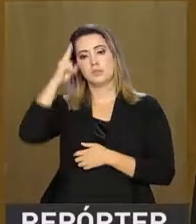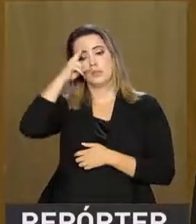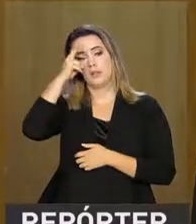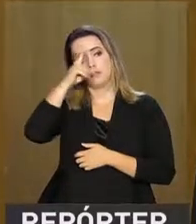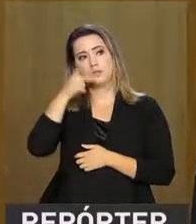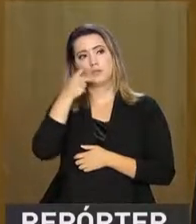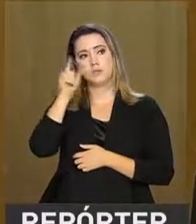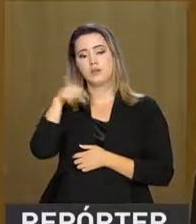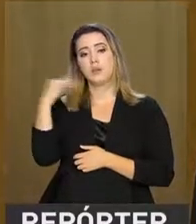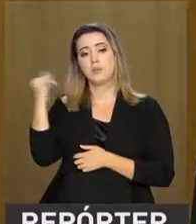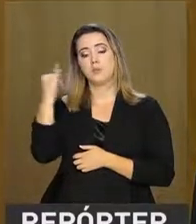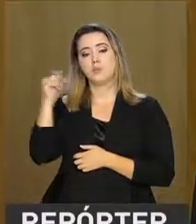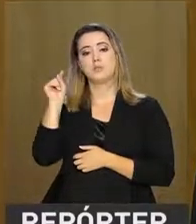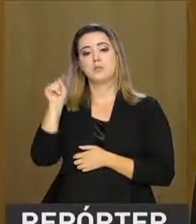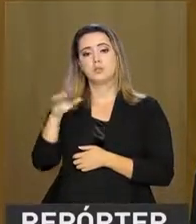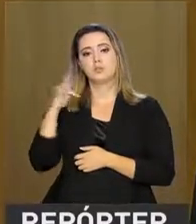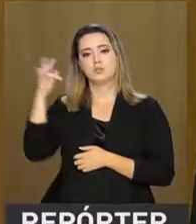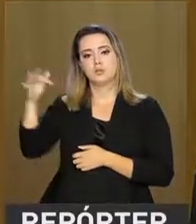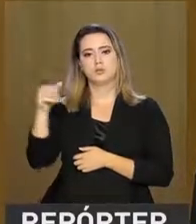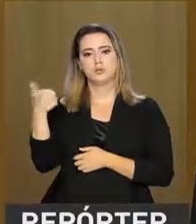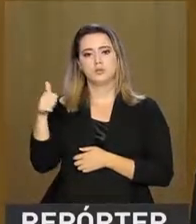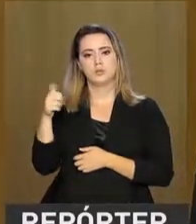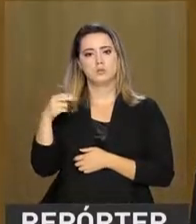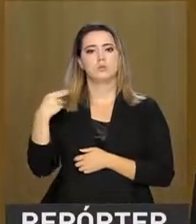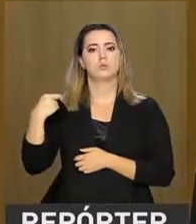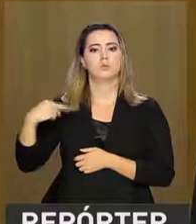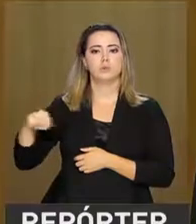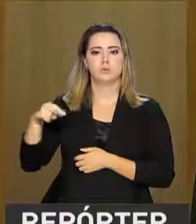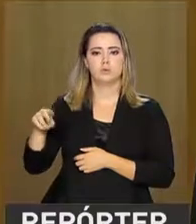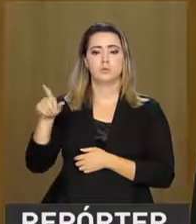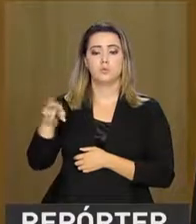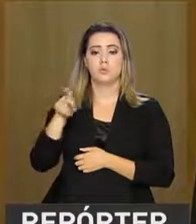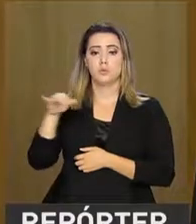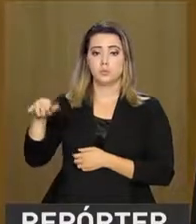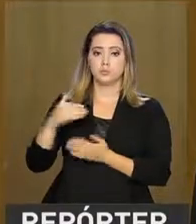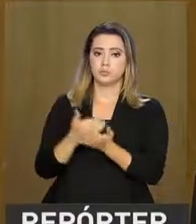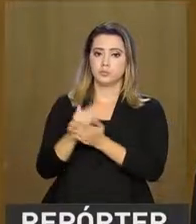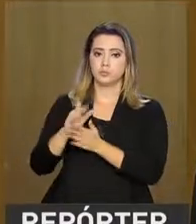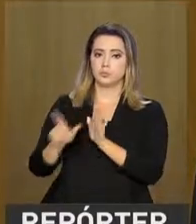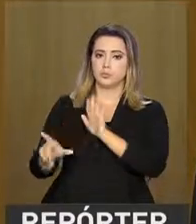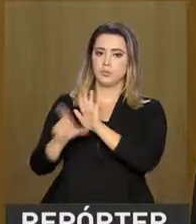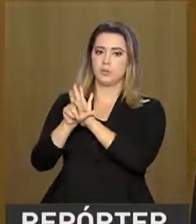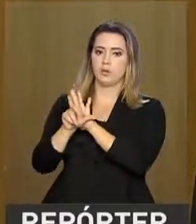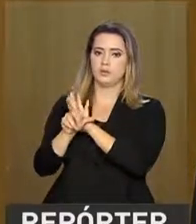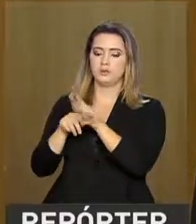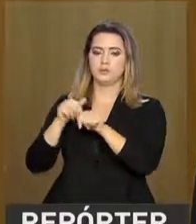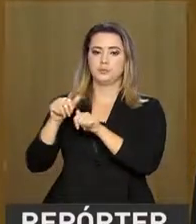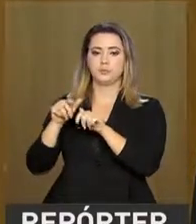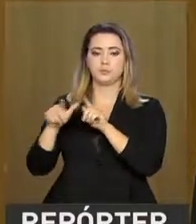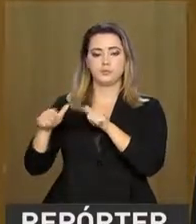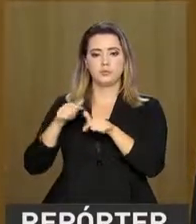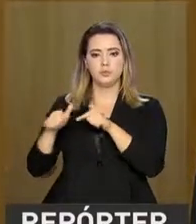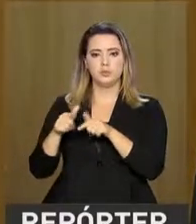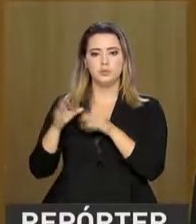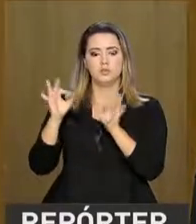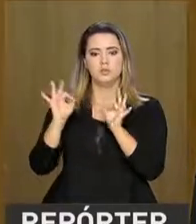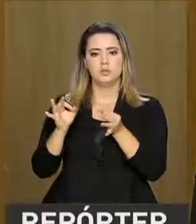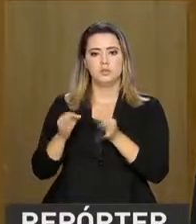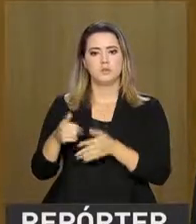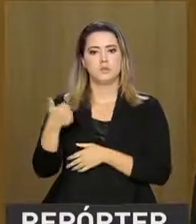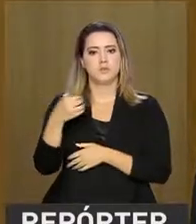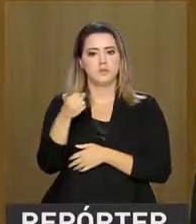acho que vamos falar muito dela no futuro. 11 de novembro é a data que a gente traz a legislação trabalhista brasileira realmente